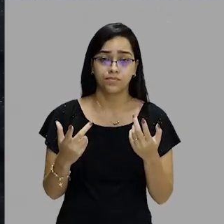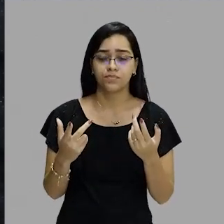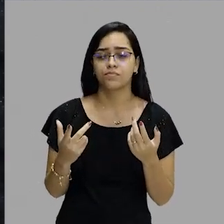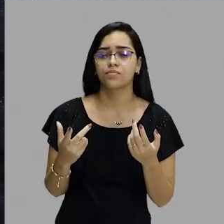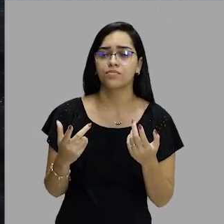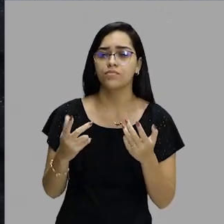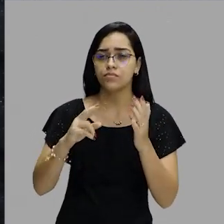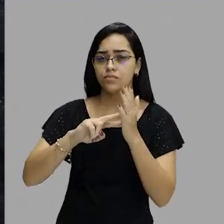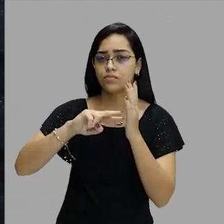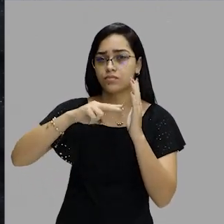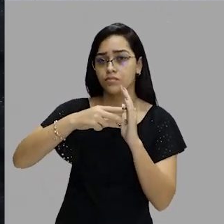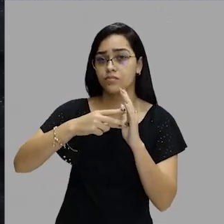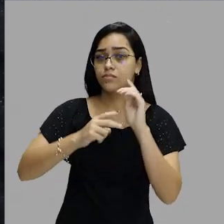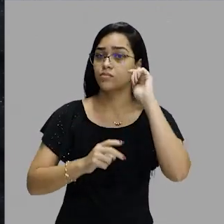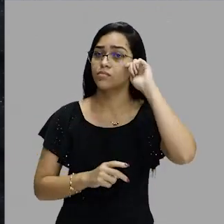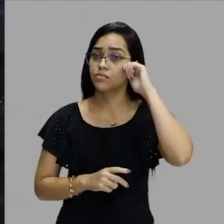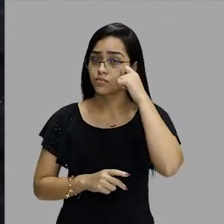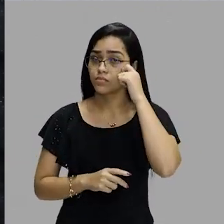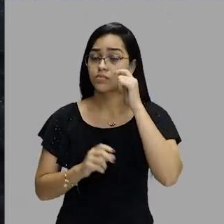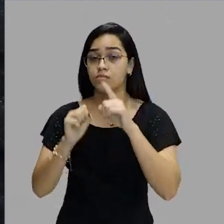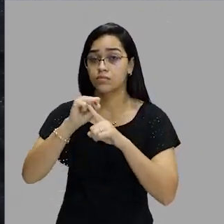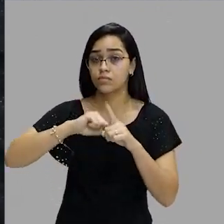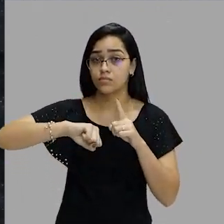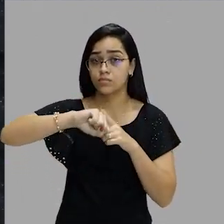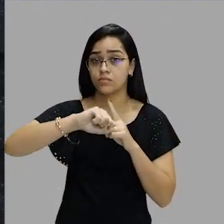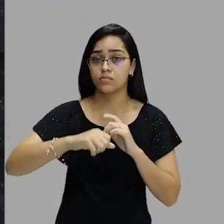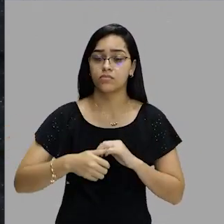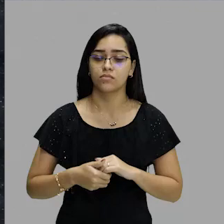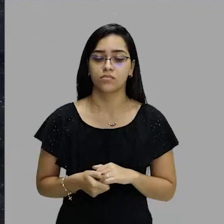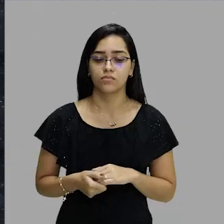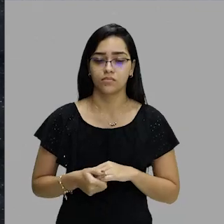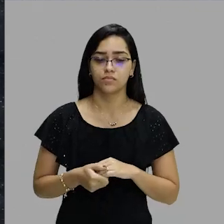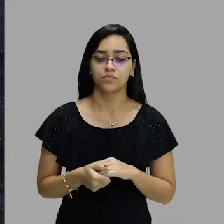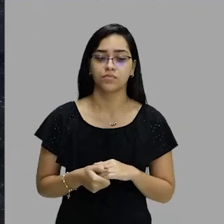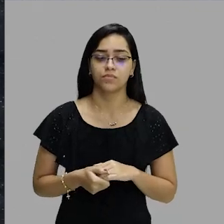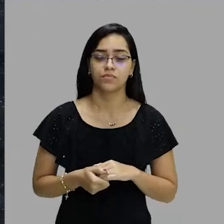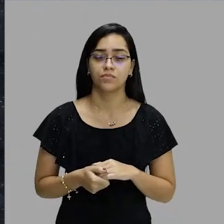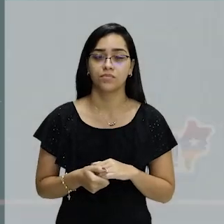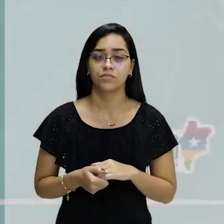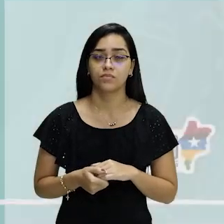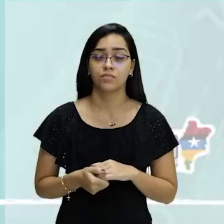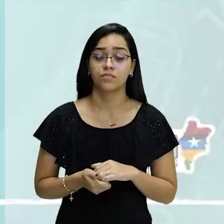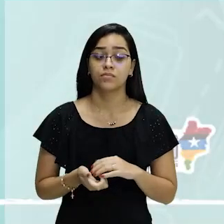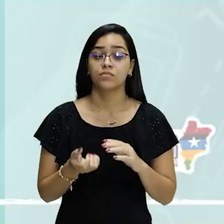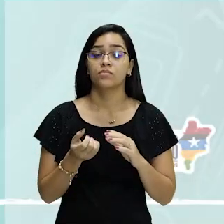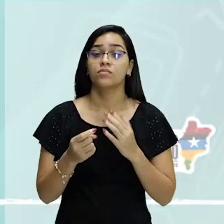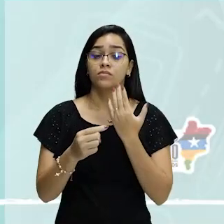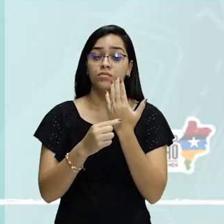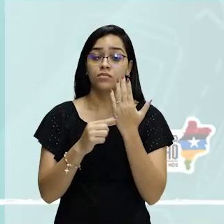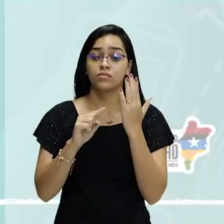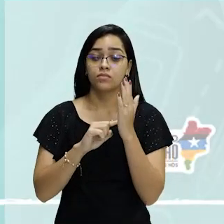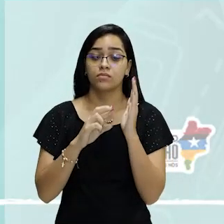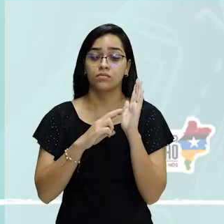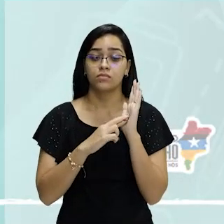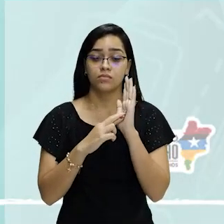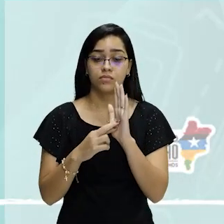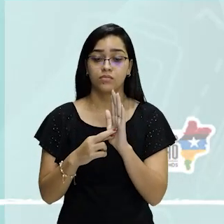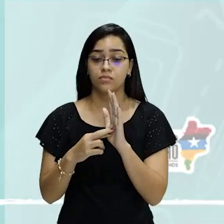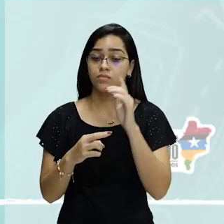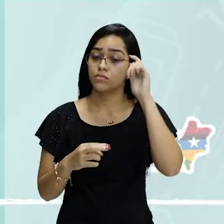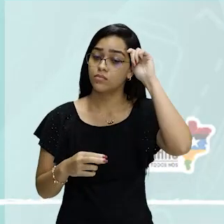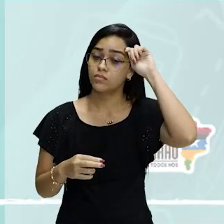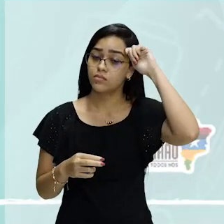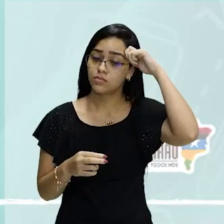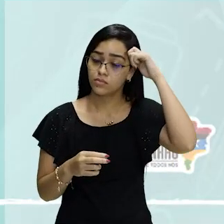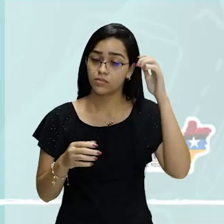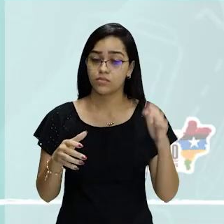do que significa ser negro numa sociedade, tá? Vamos analisar. As metáforas representam o